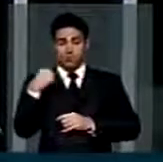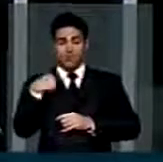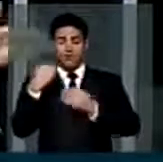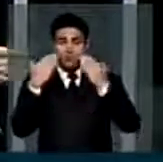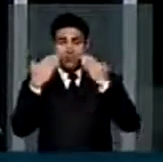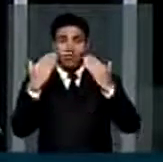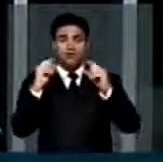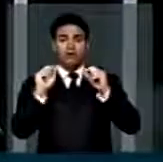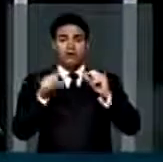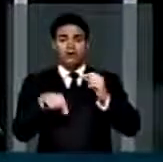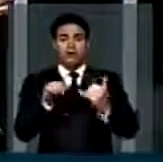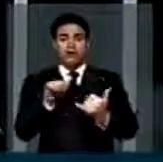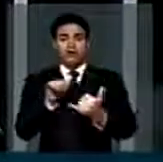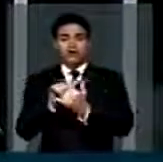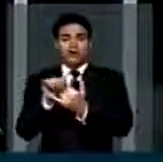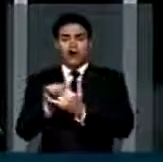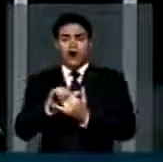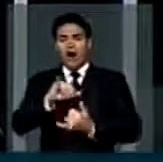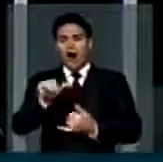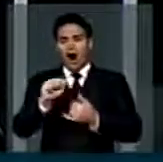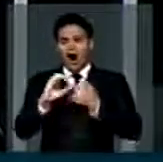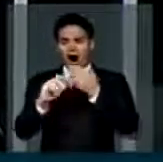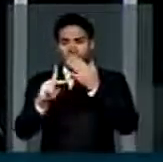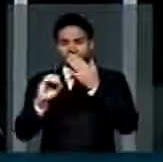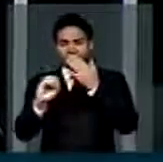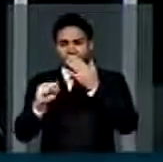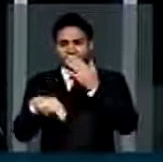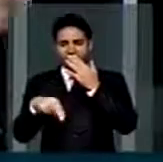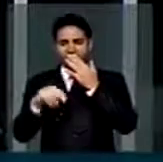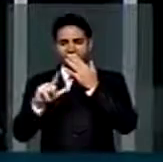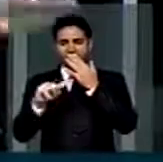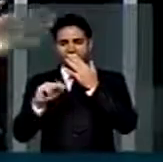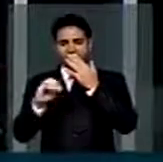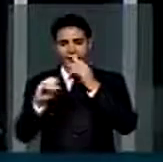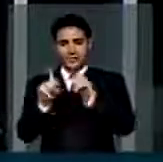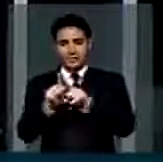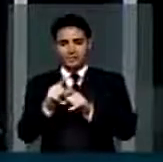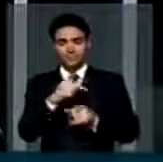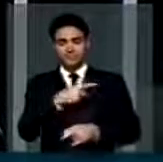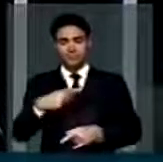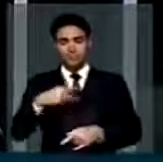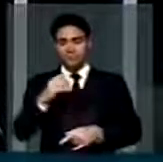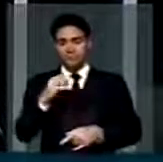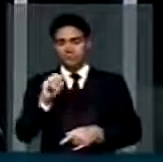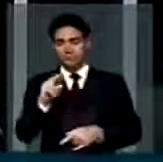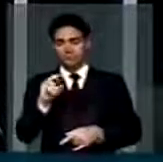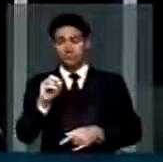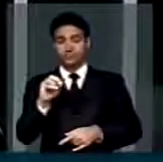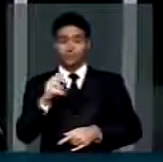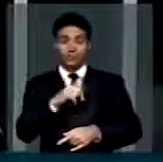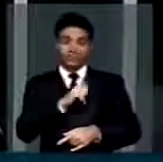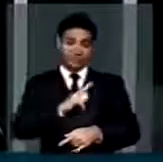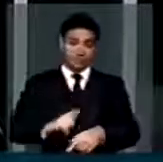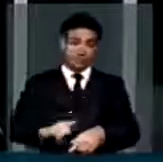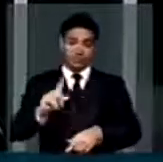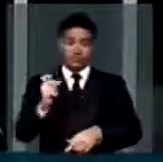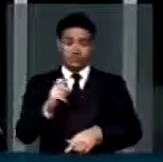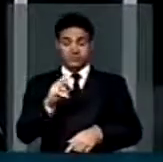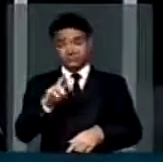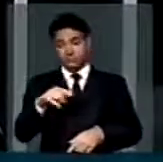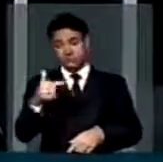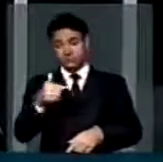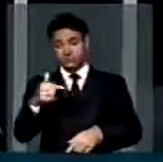que anistia o Jackson Lago e o Pastor Porto, ex-governador e ex-vice-governador, que foram